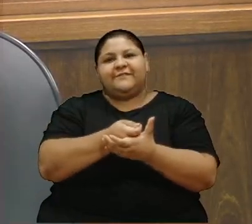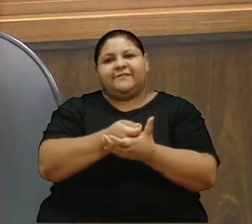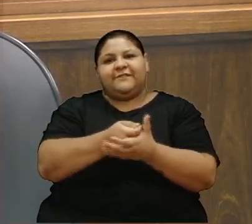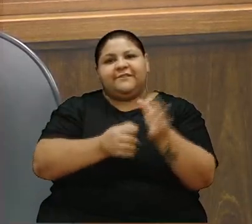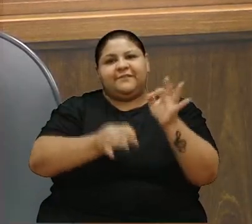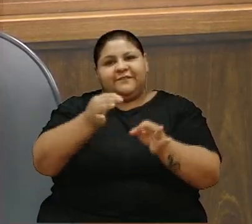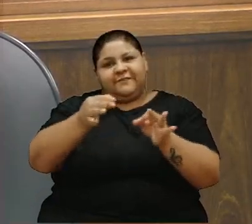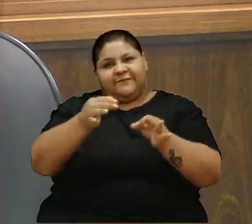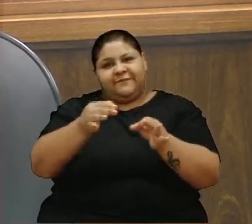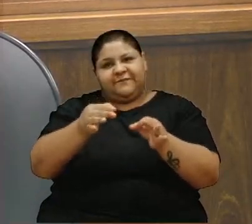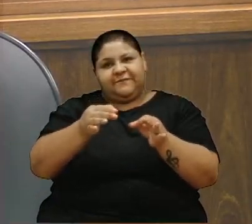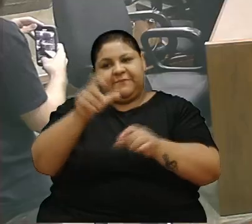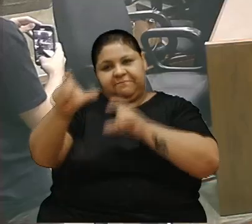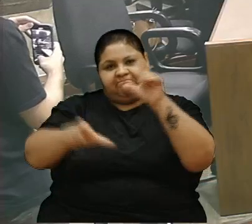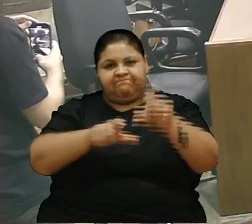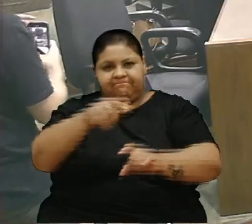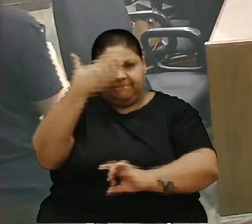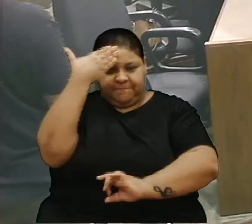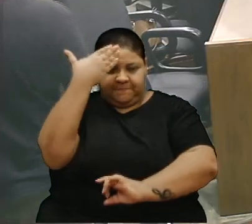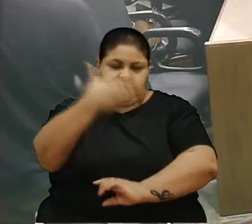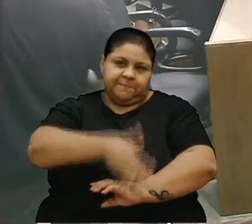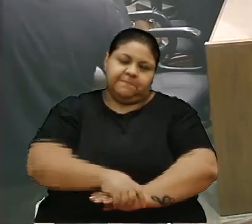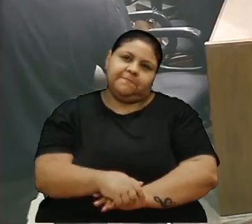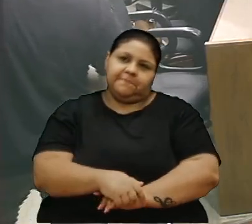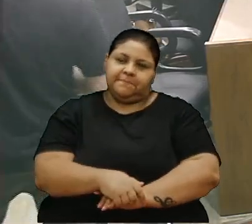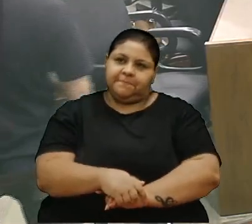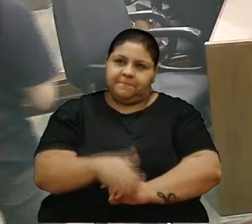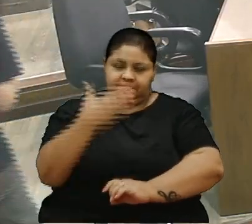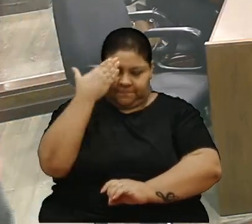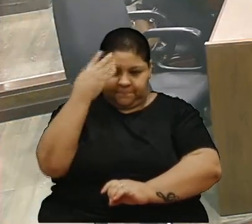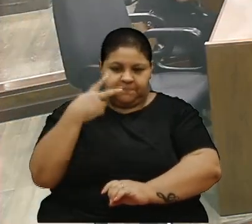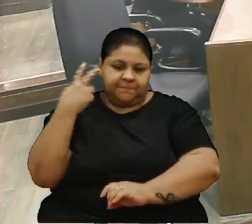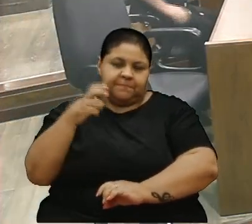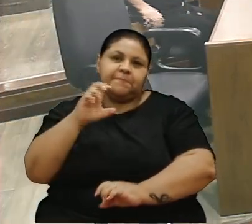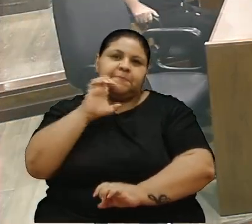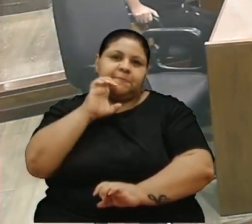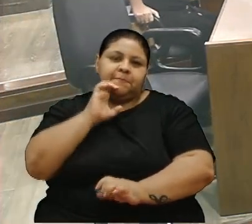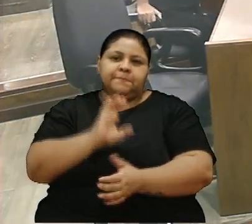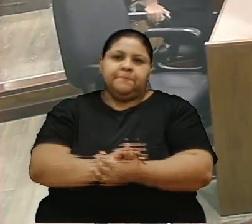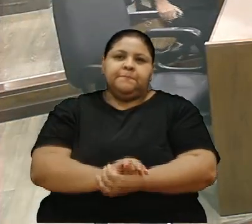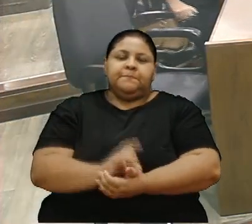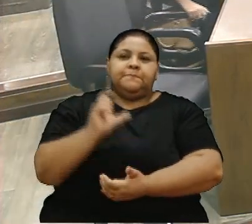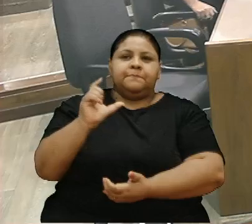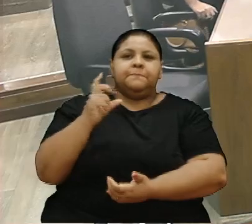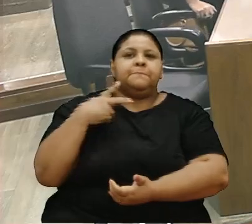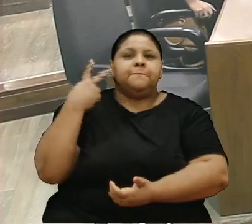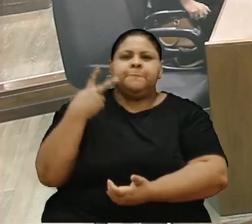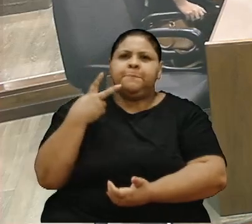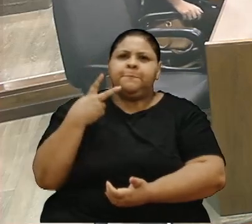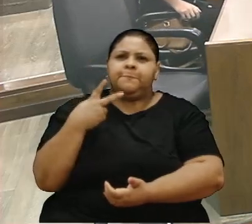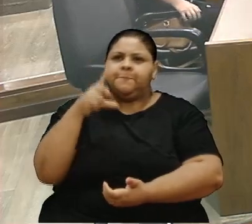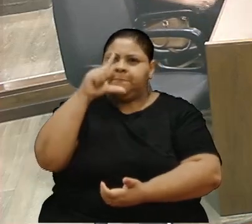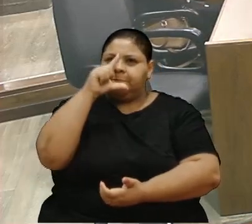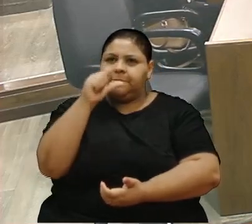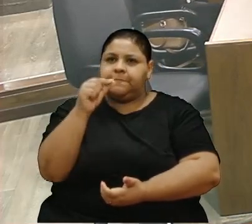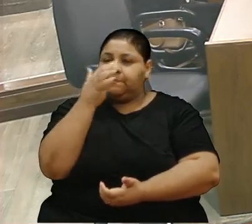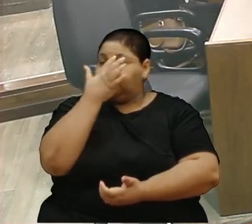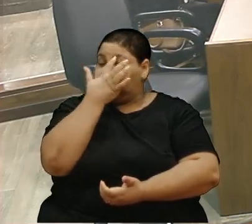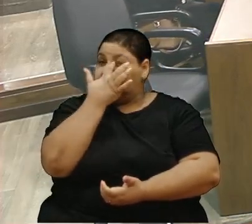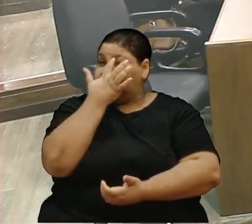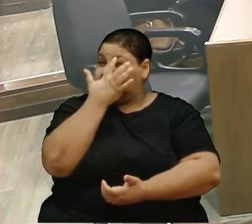justiça popular. Muito obrigada. Obrigado, vereadora Estela. Com a palavra, vereador Sandro Fantinel.